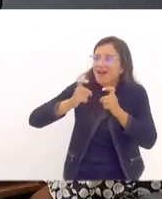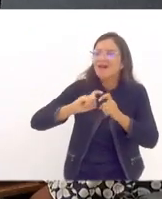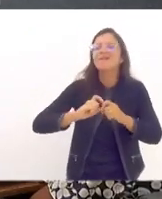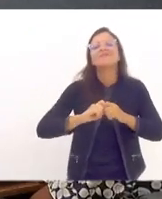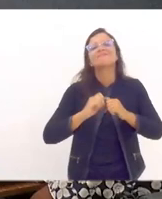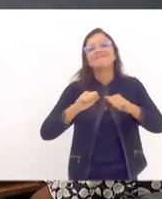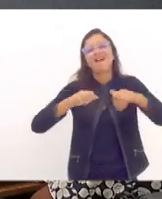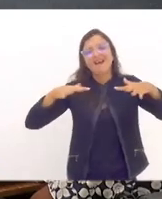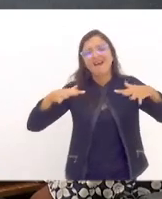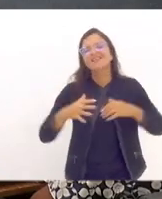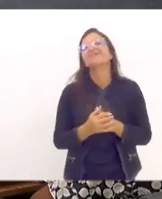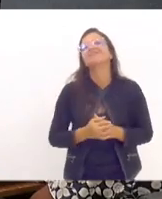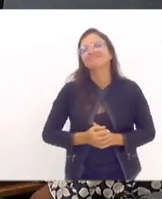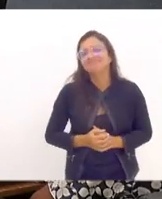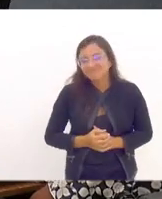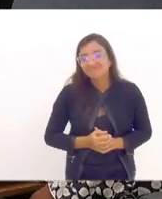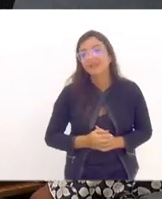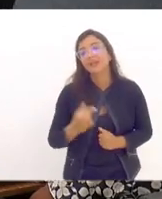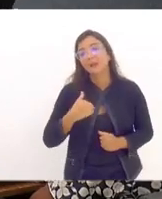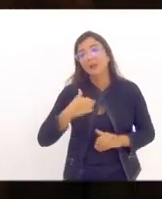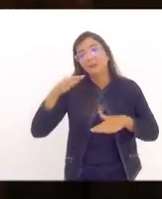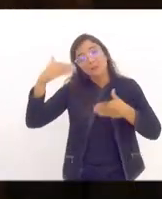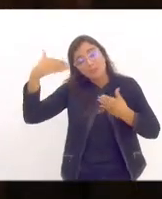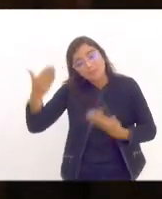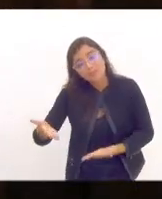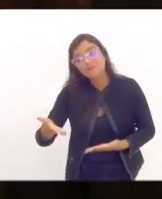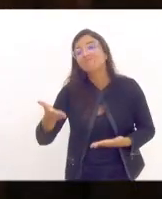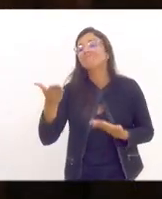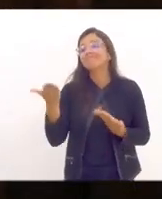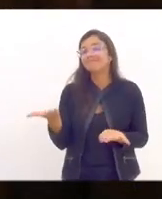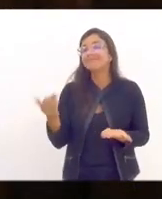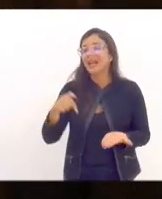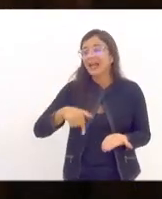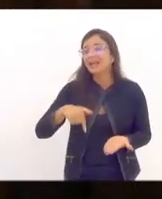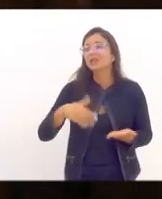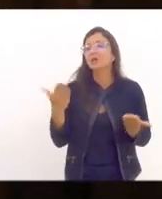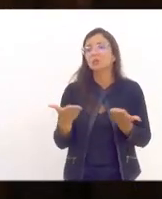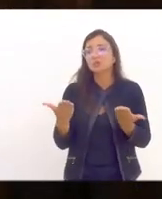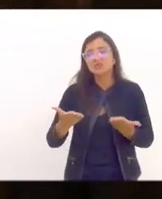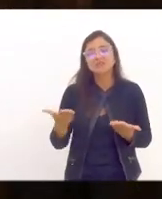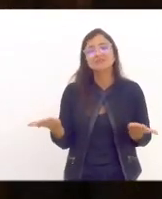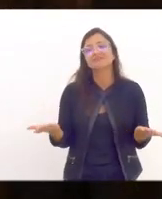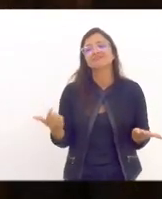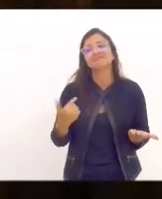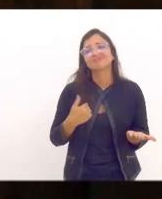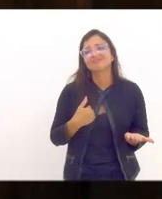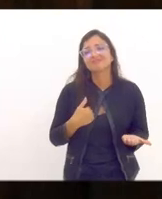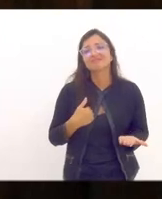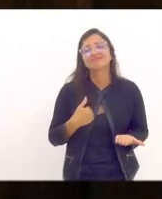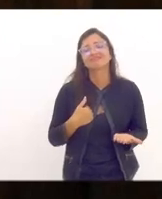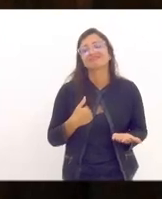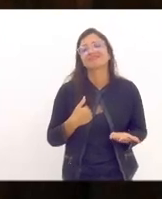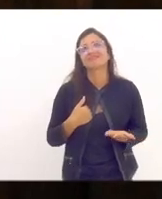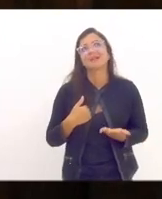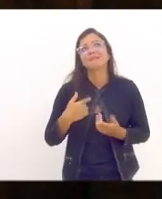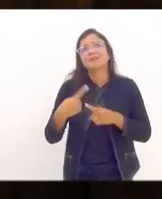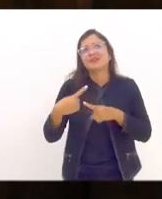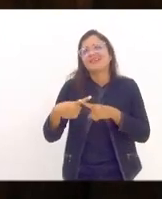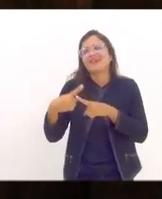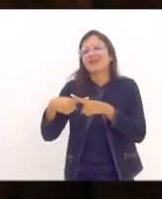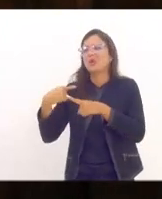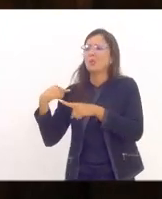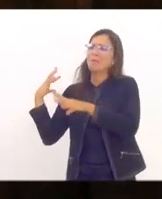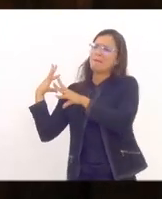honrado também receber essa homenagem dessa casa porque para mim para minha trajetória é